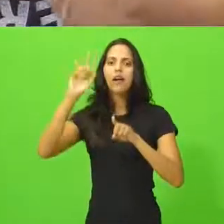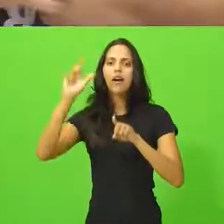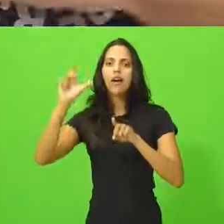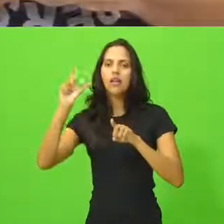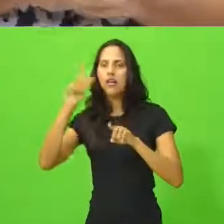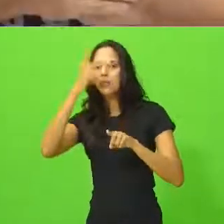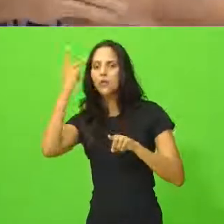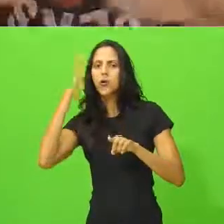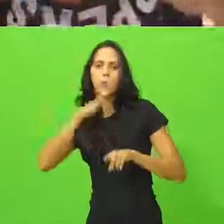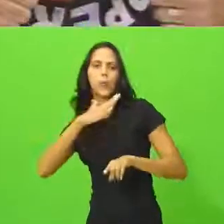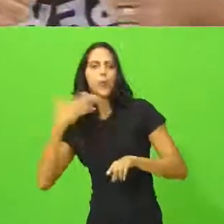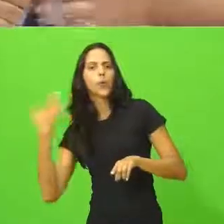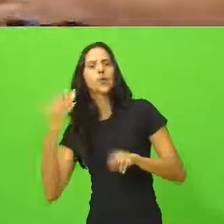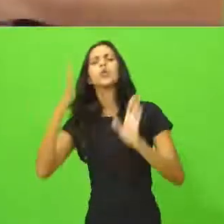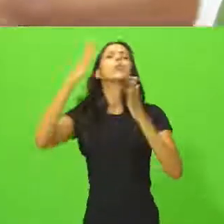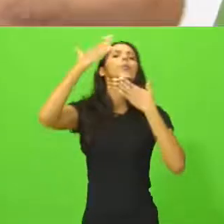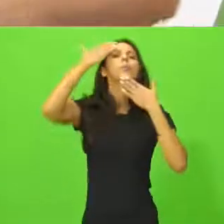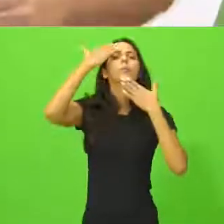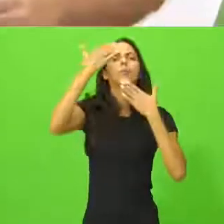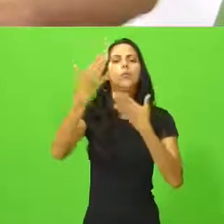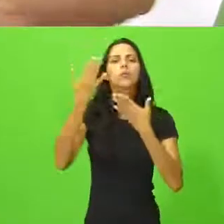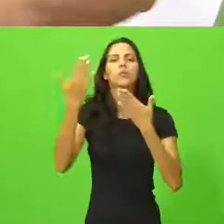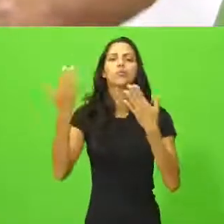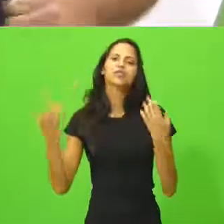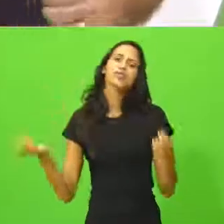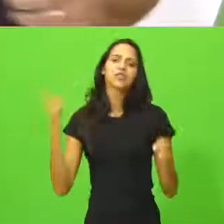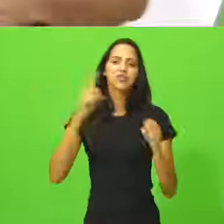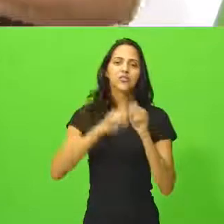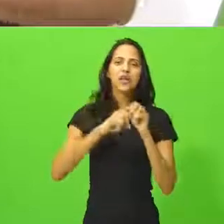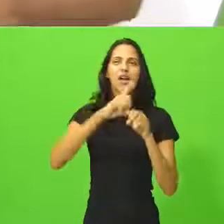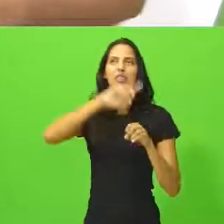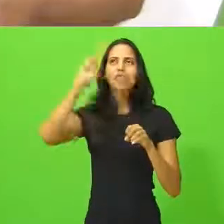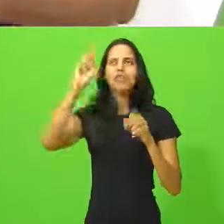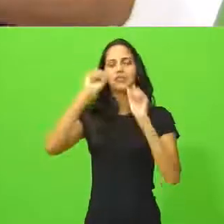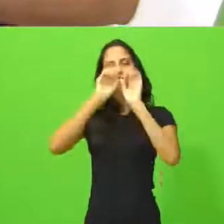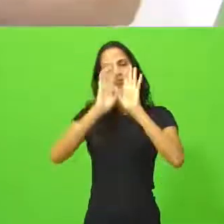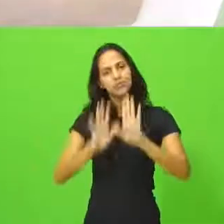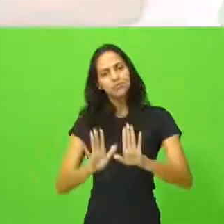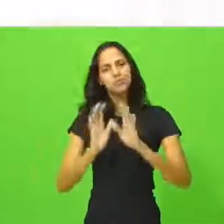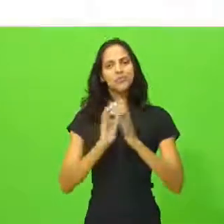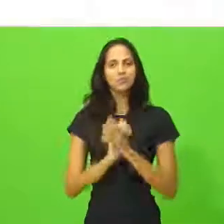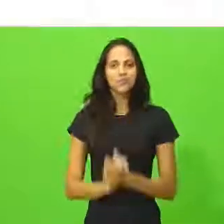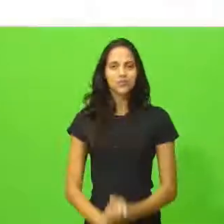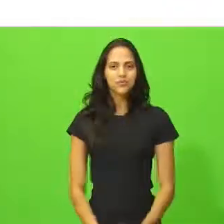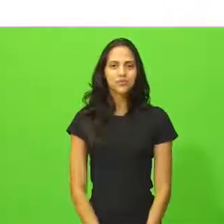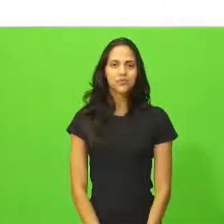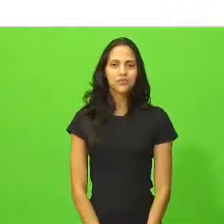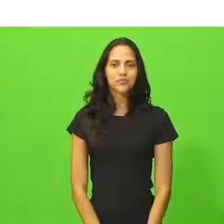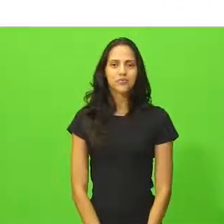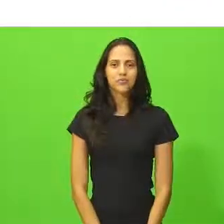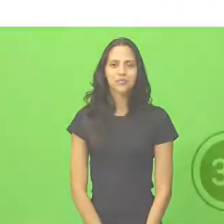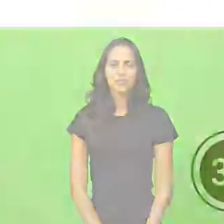mortalidade. Galera, brigadão, até a próxima, se Deus quiser.